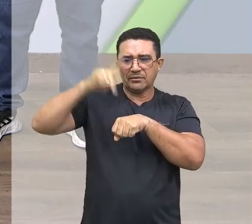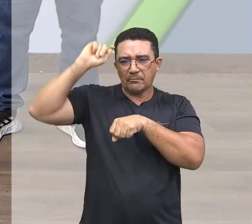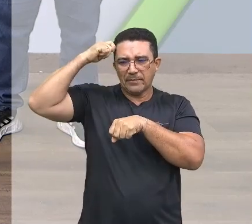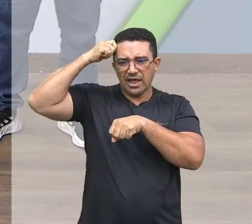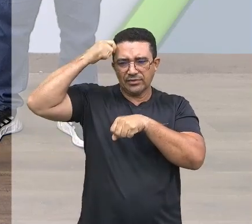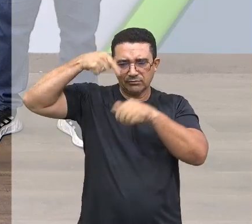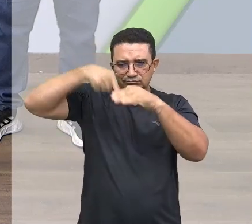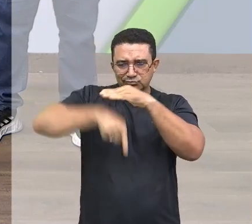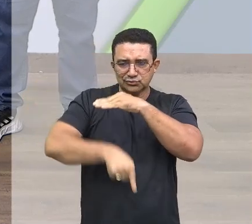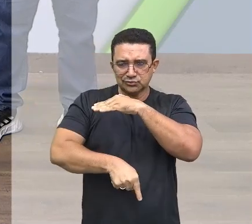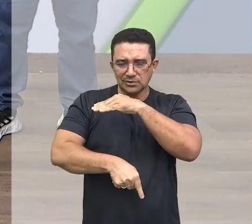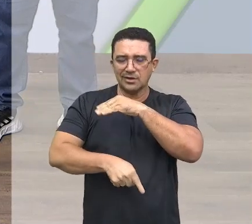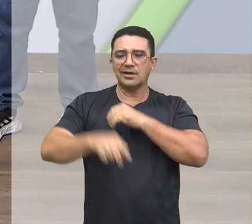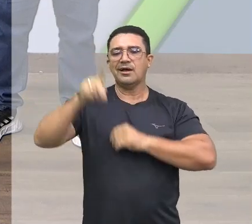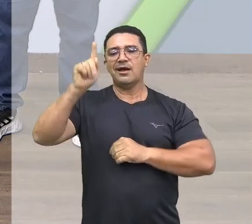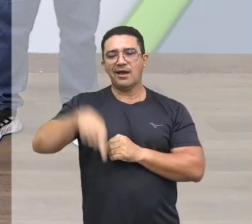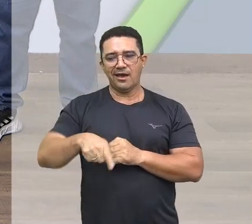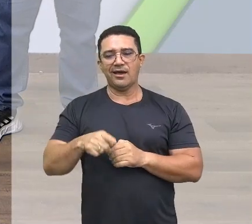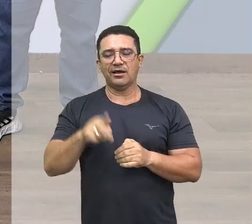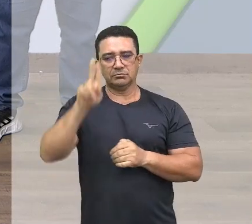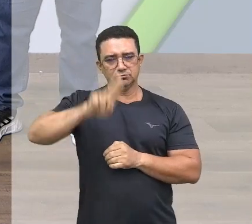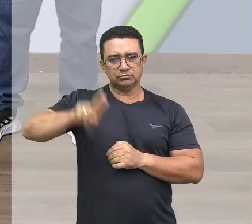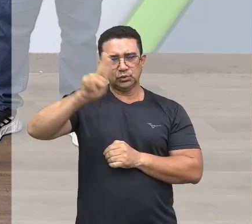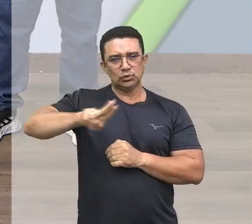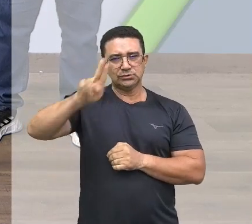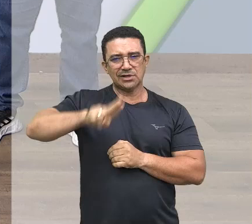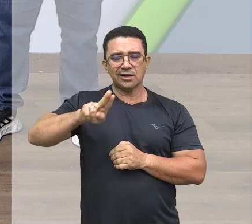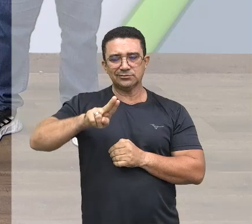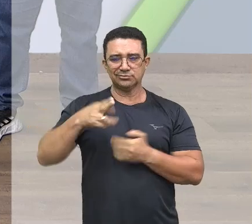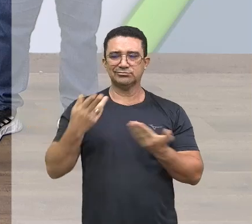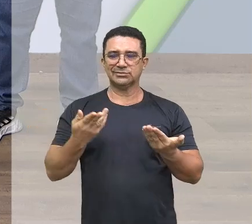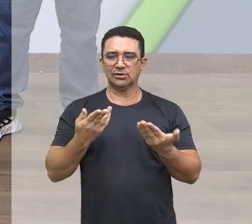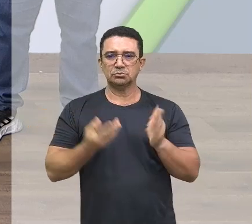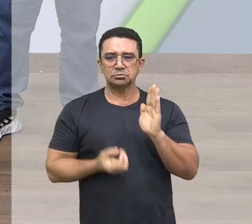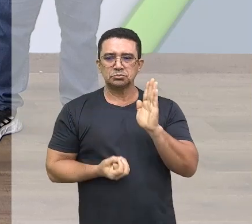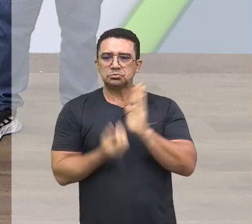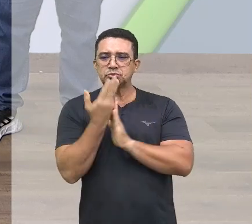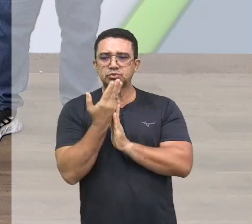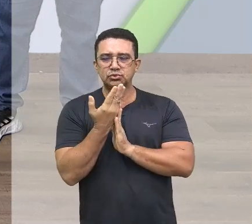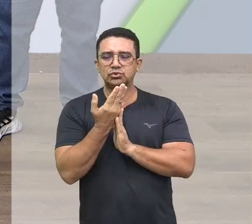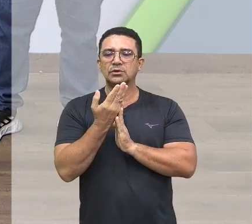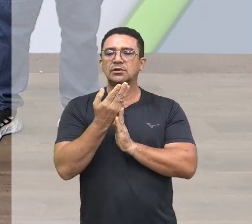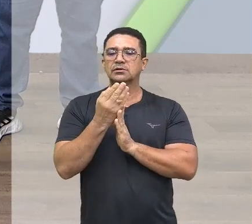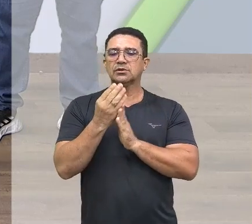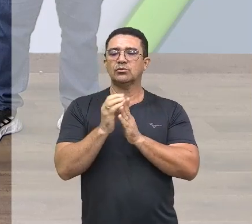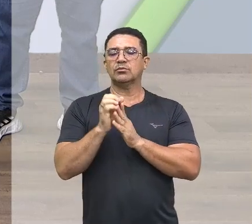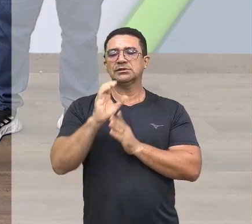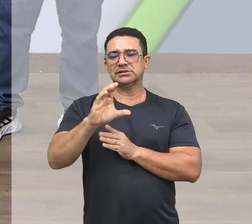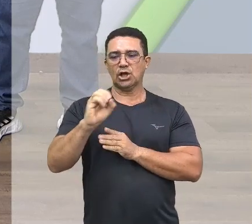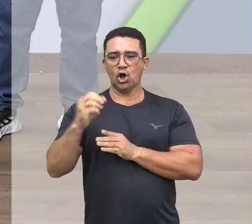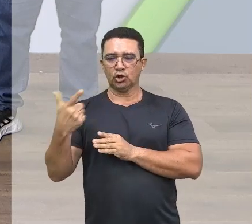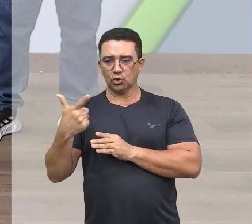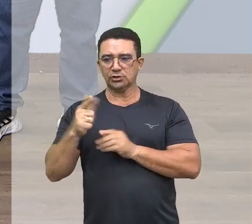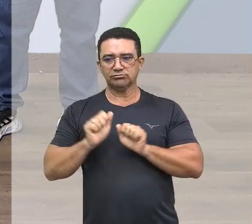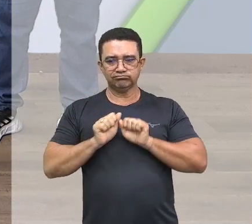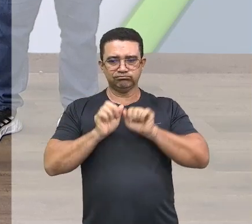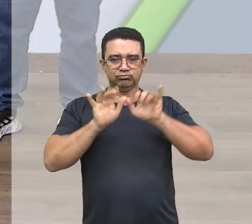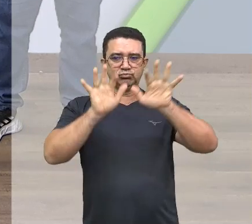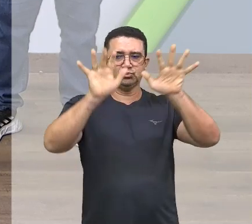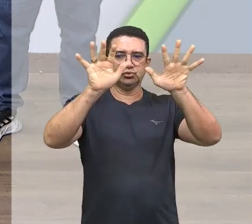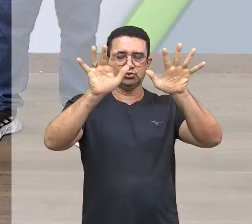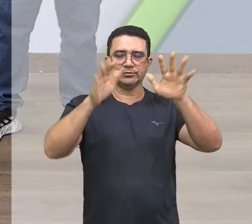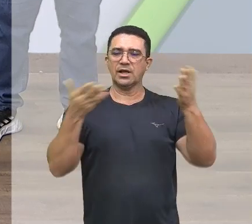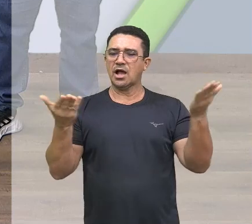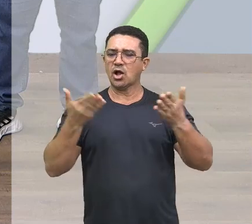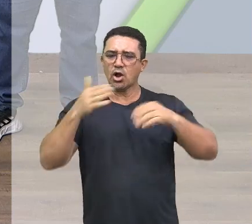combustíveis que são muito utilizadas e causam muita emissão de gases de efeito estufa. Por isso, nós convidamos